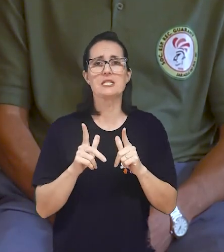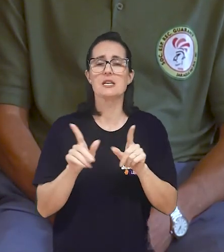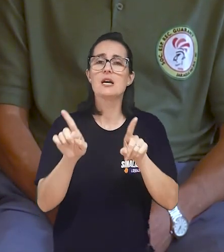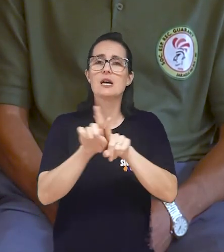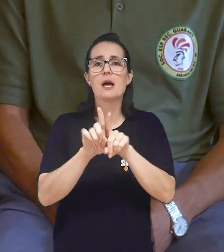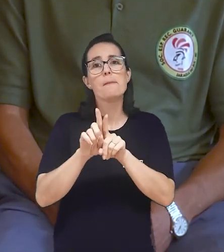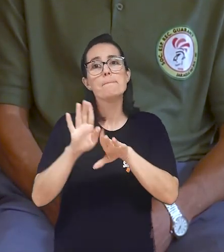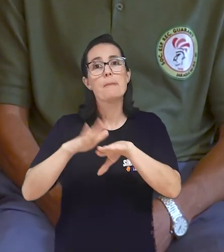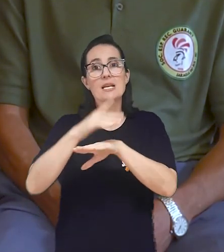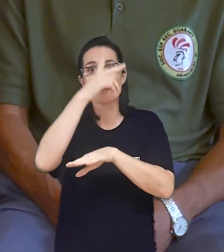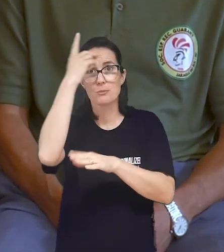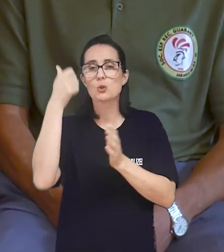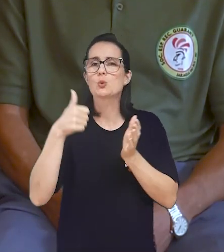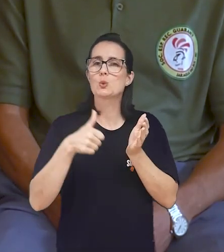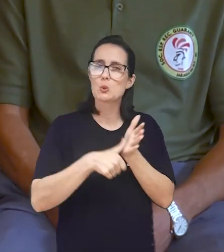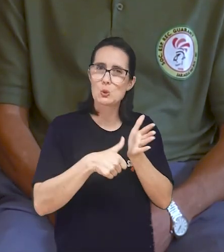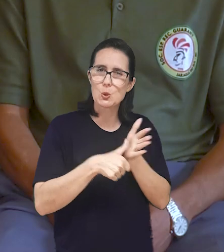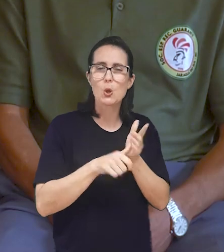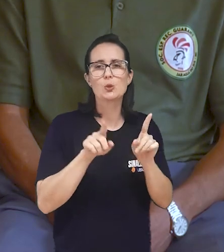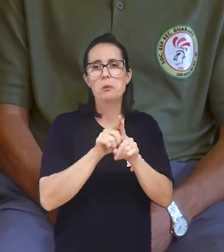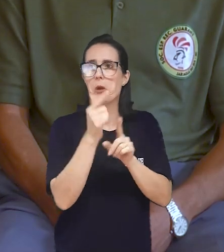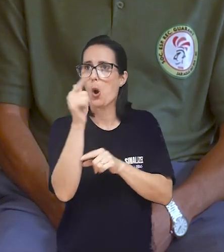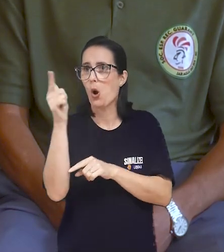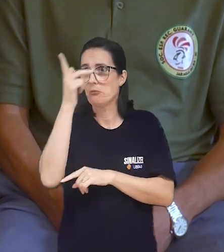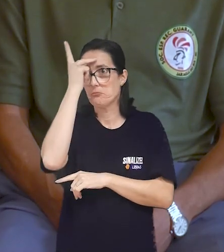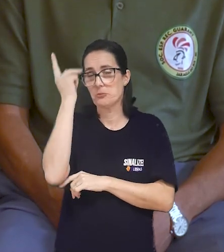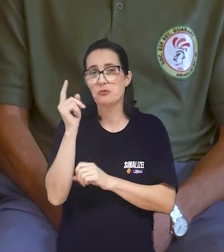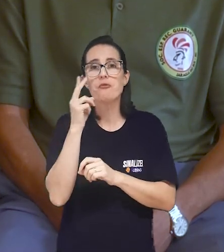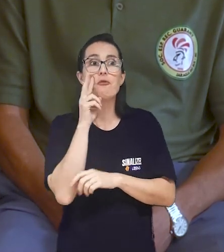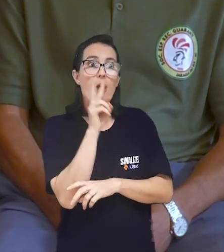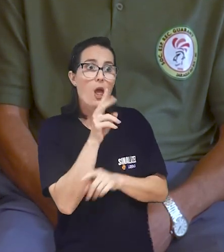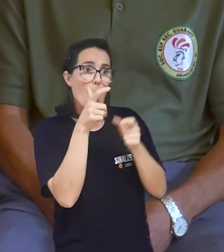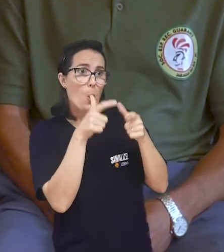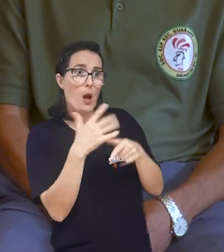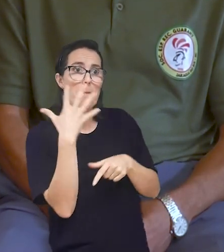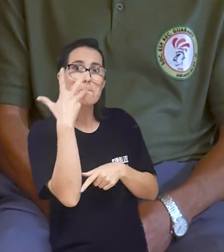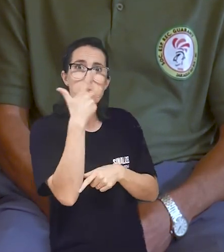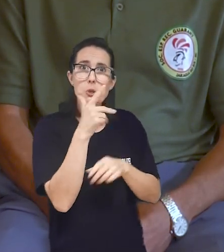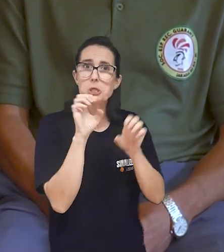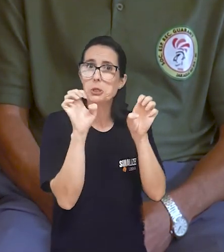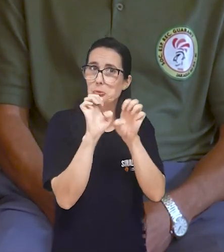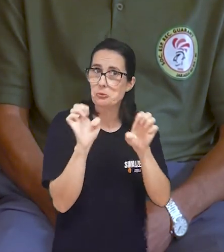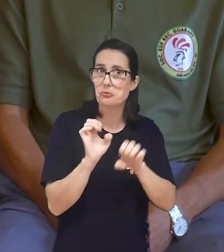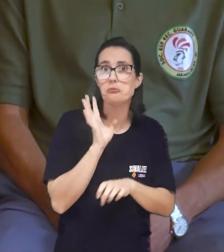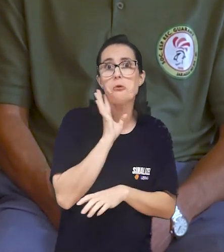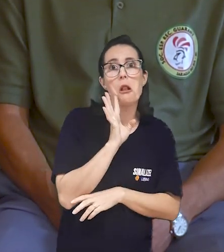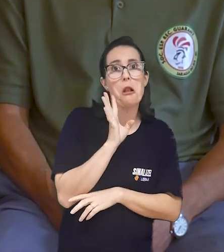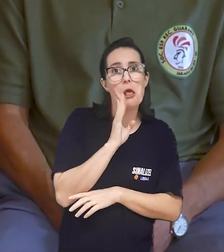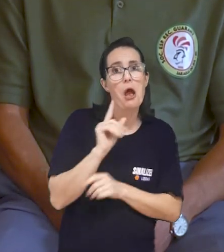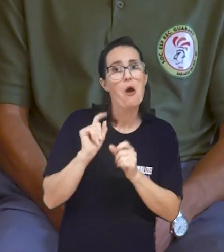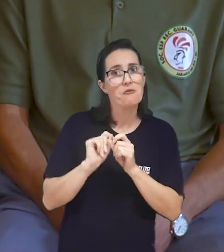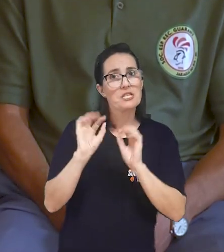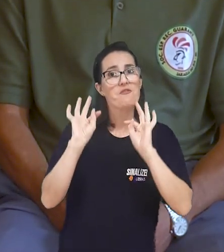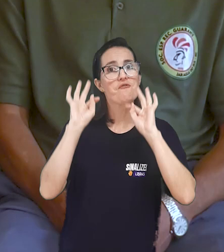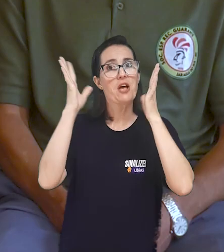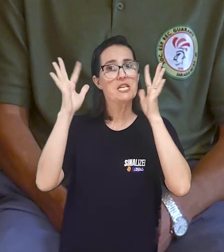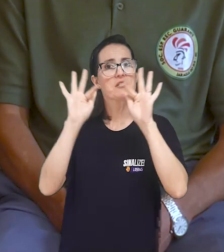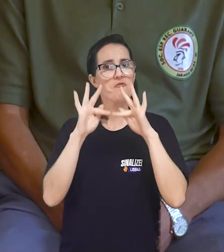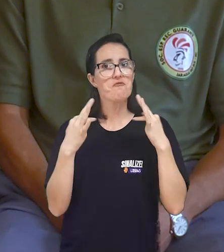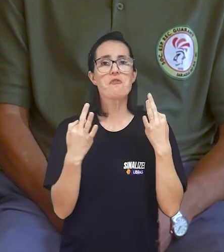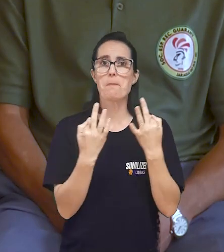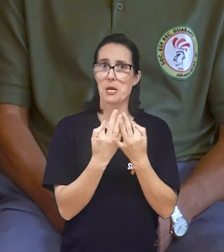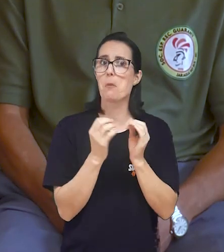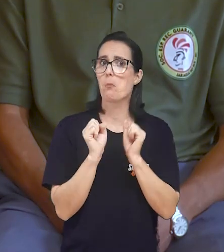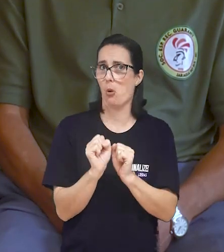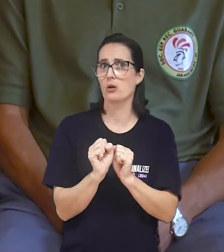consegue também trazer mais sócios, porque o pessoal vai se interessar e ver que a coisa está bonita e tem estrutura para fazer um evento, alguma